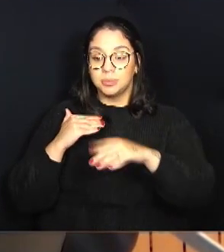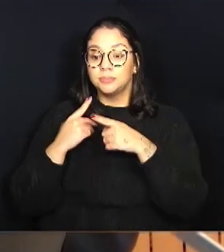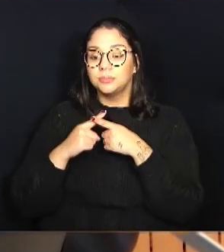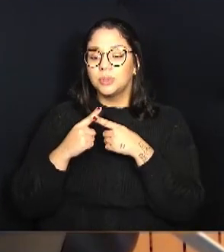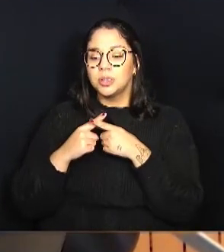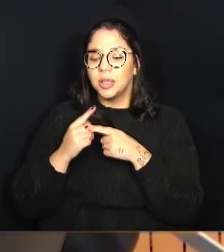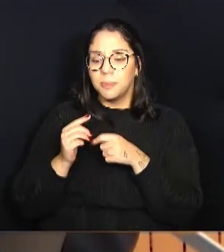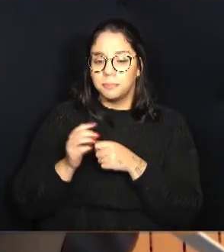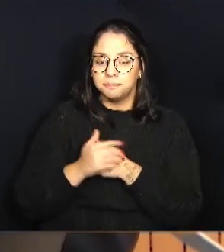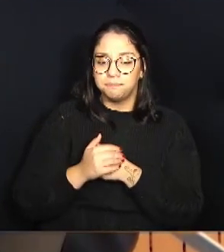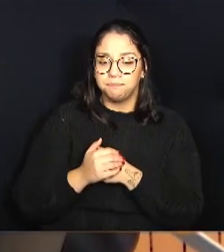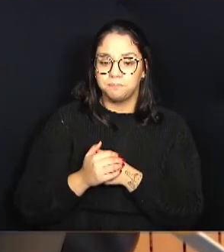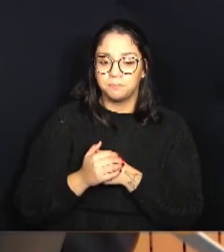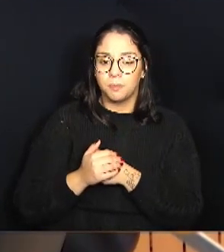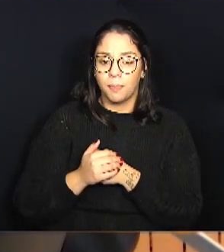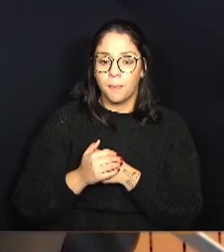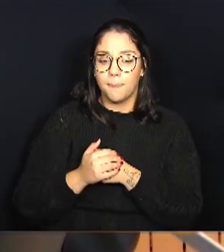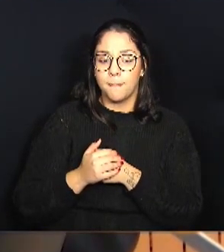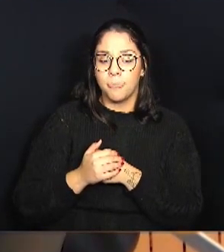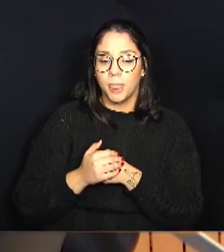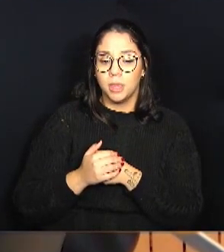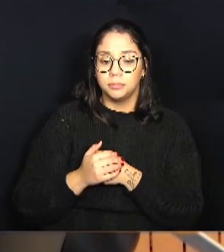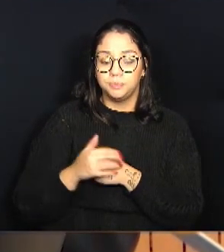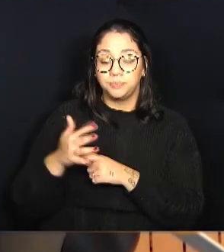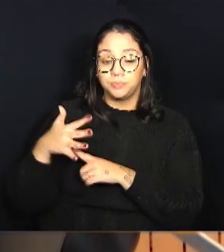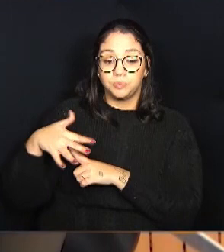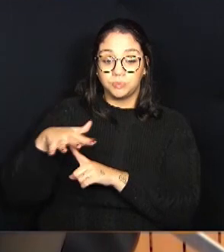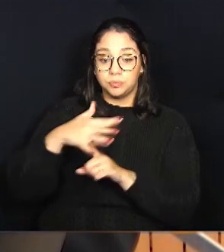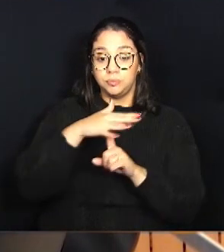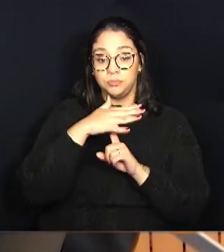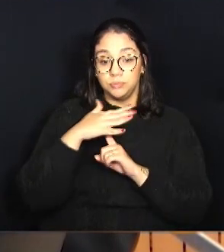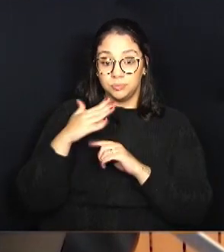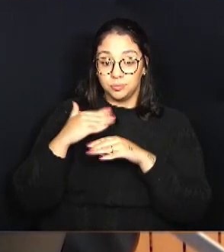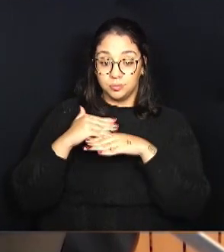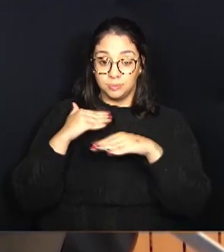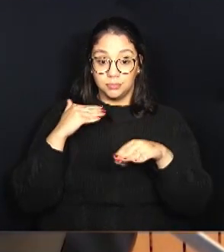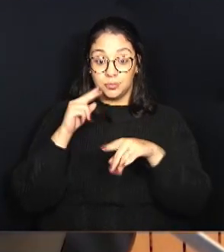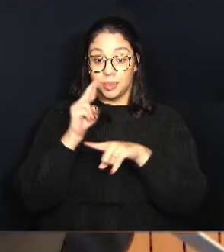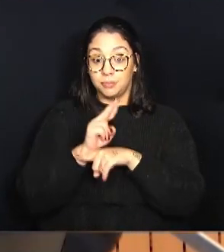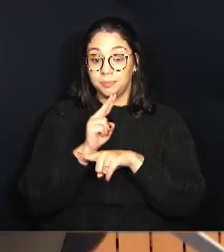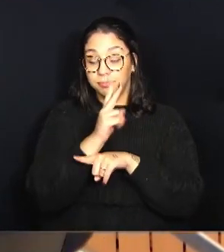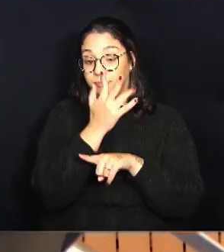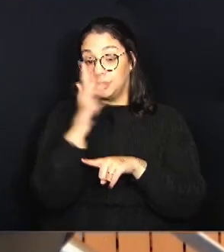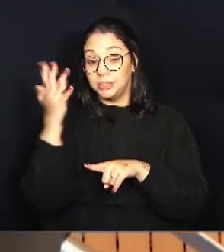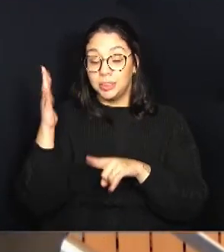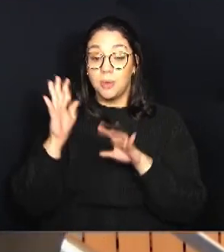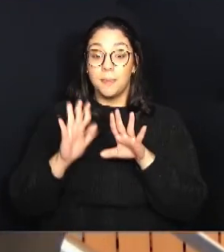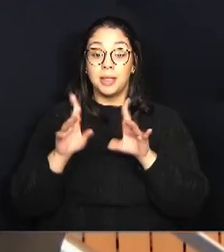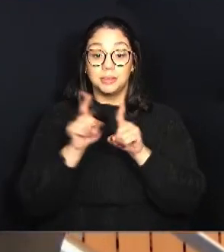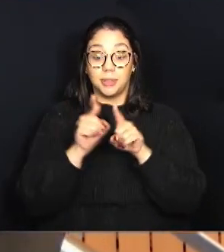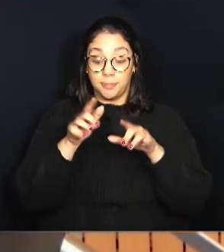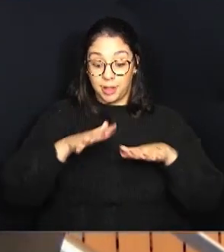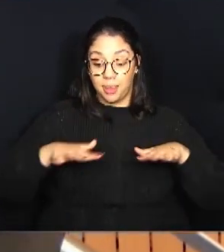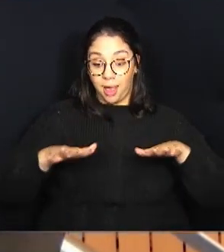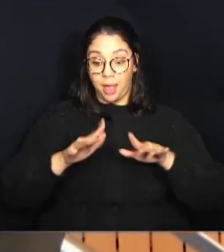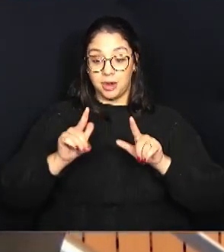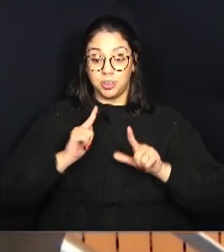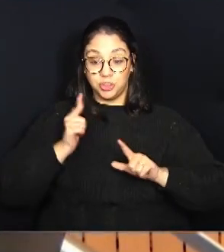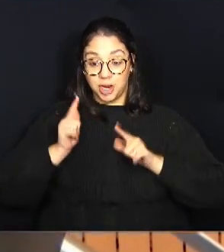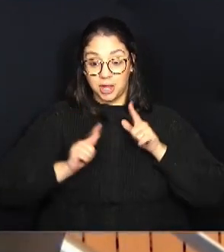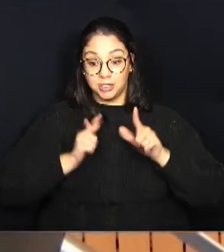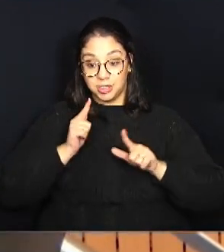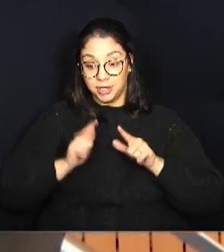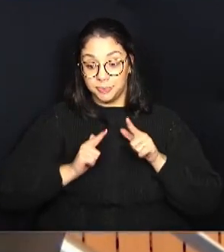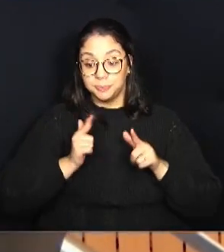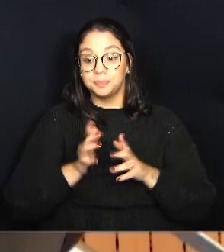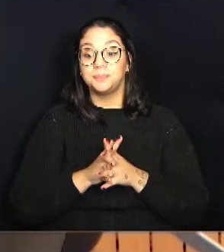eles trazem, além da preservação ambiental, também a área de lazer. E,